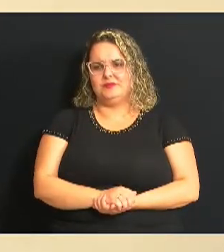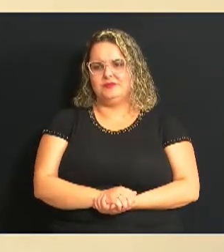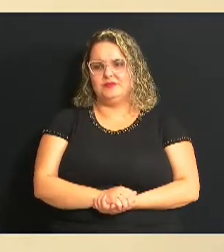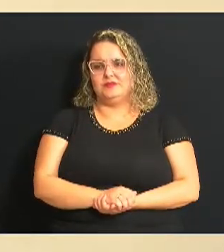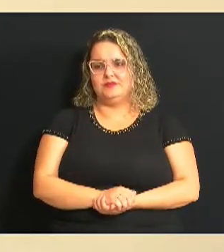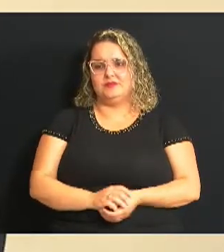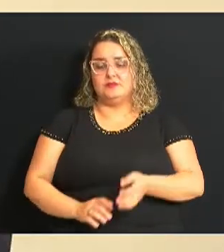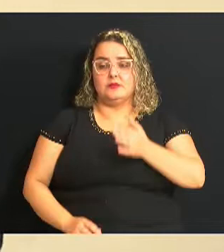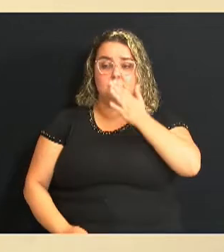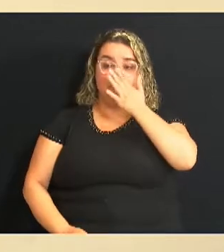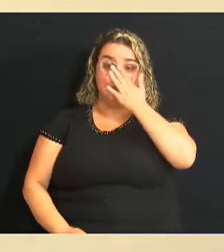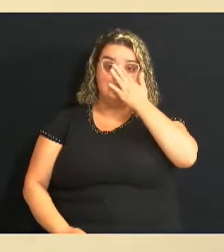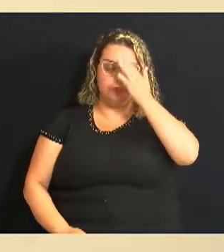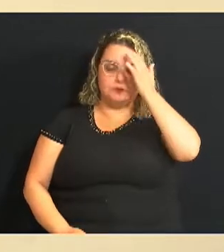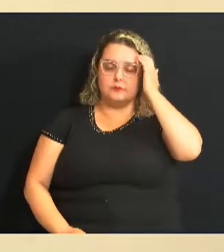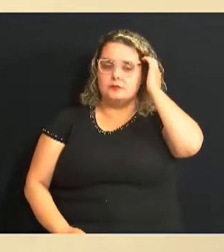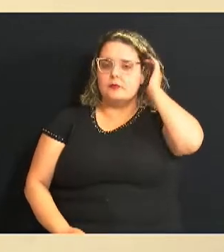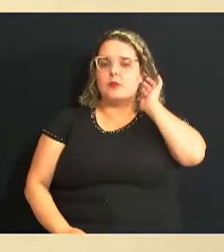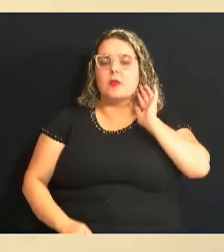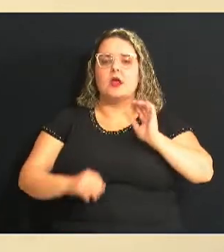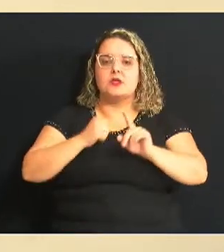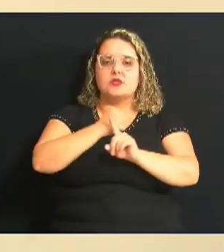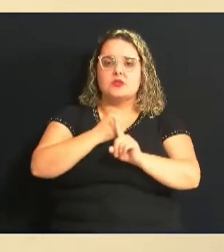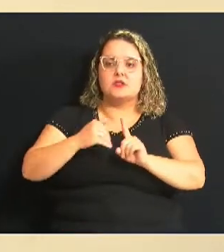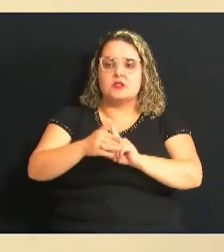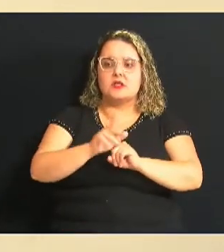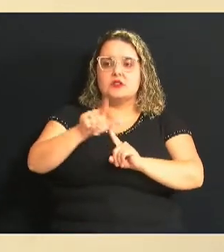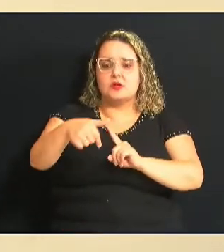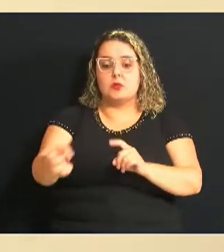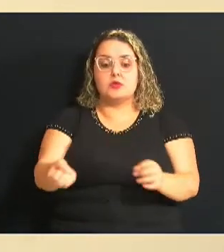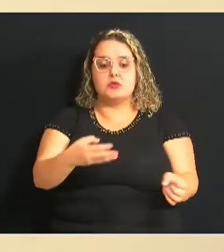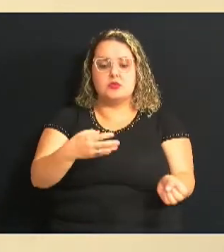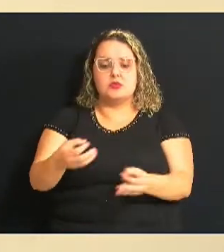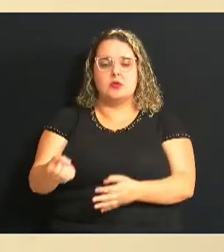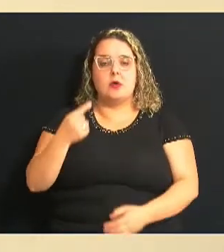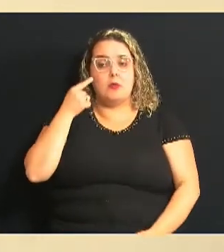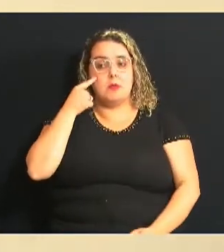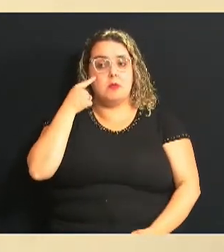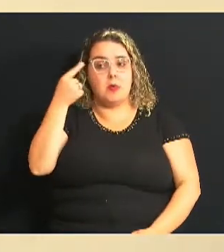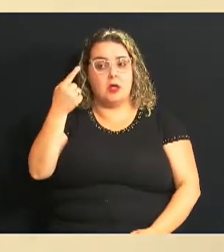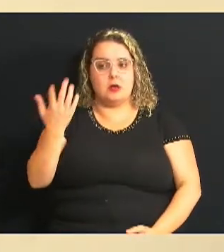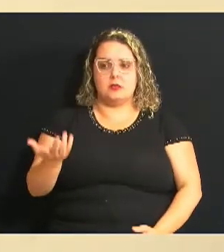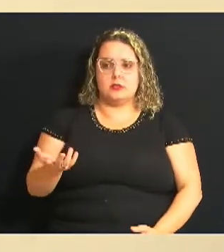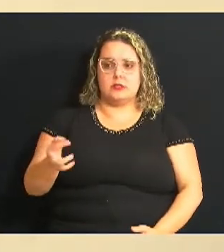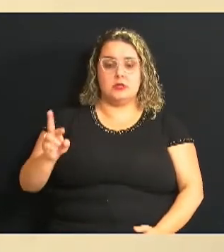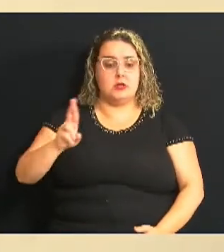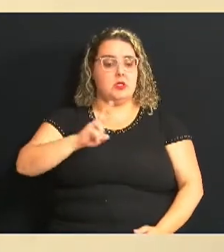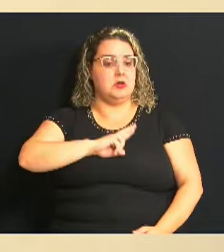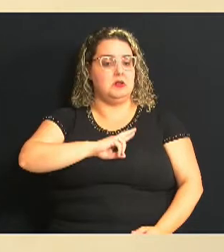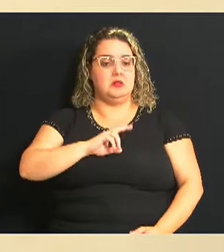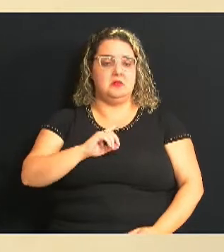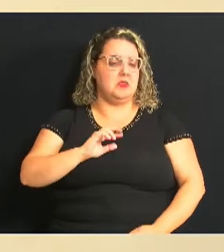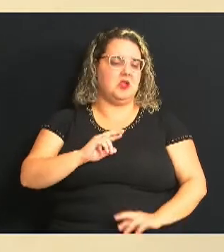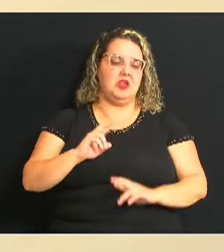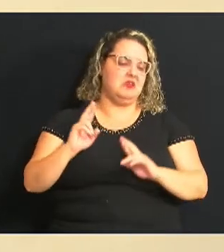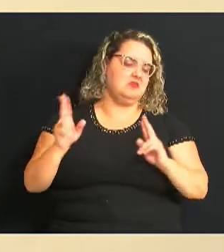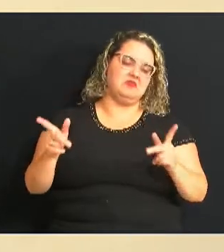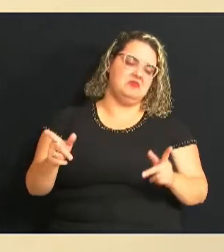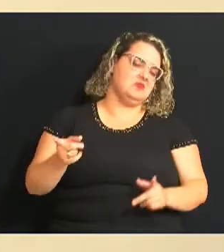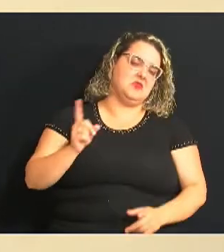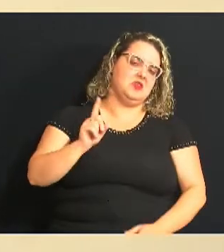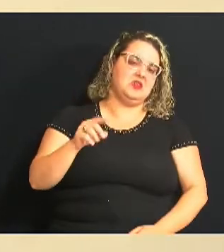Embora a sociedade pós-moderna pense que religião está fora de moda,